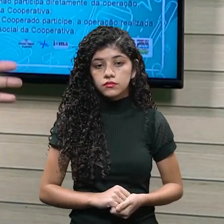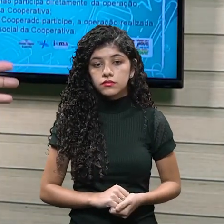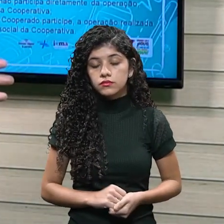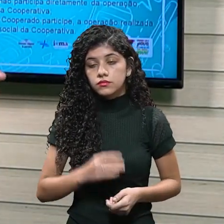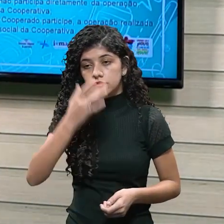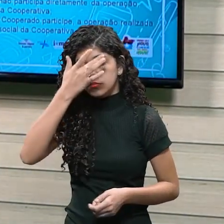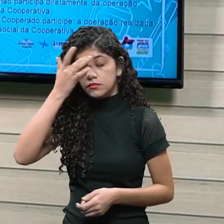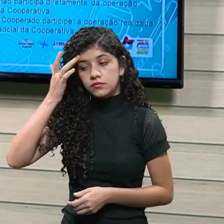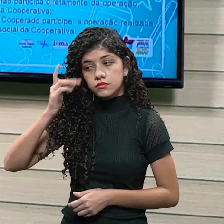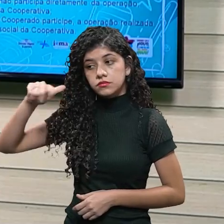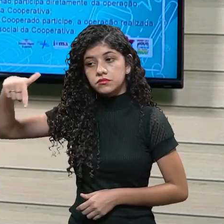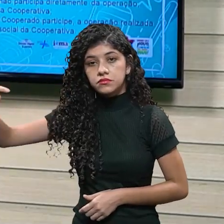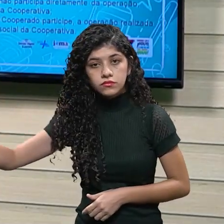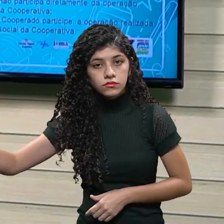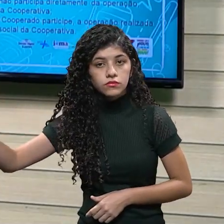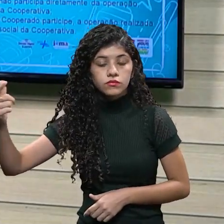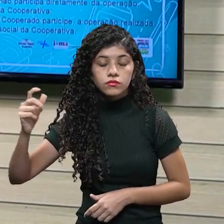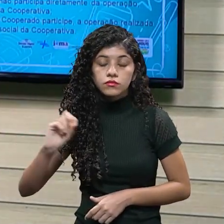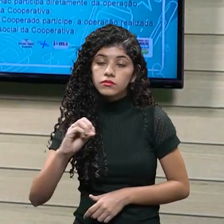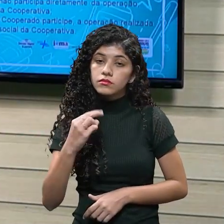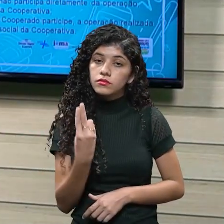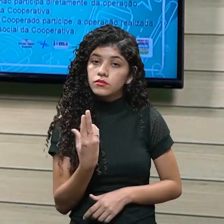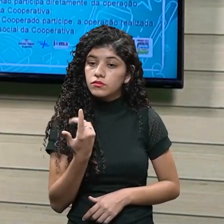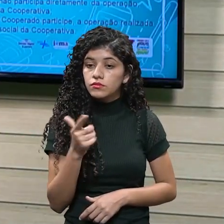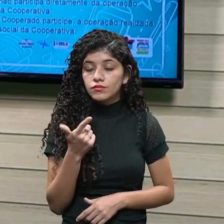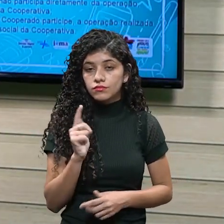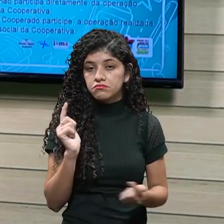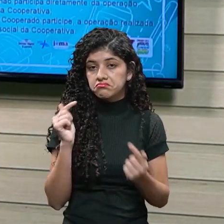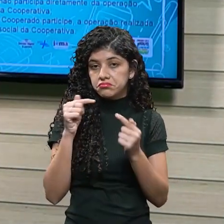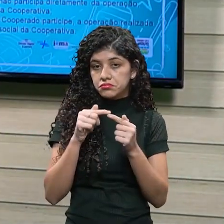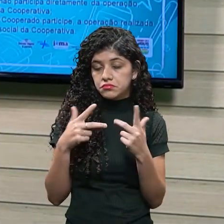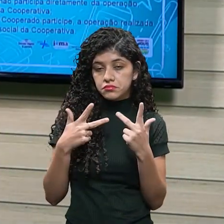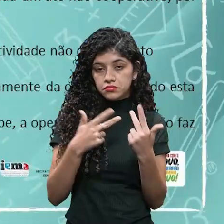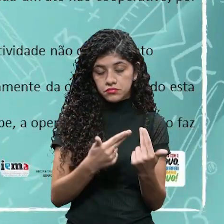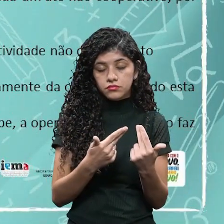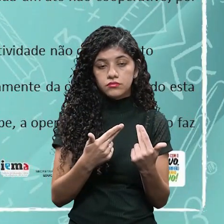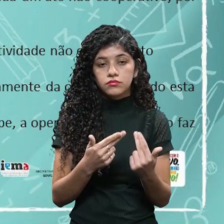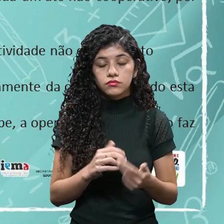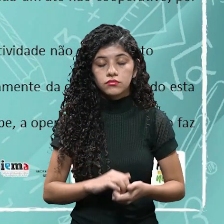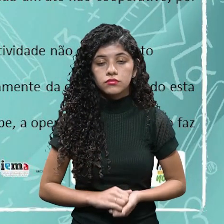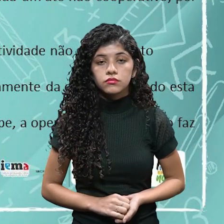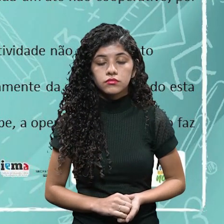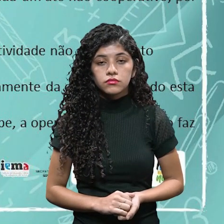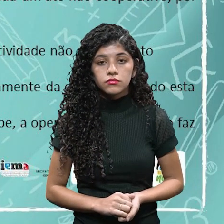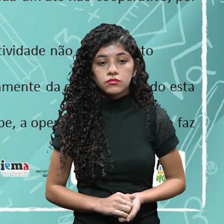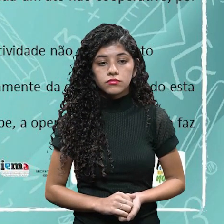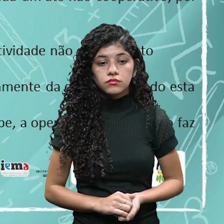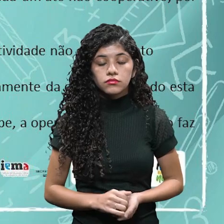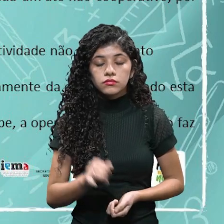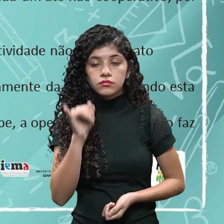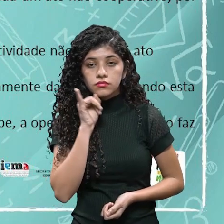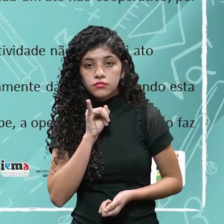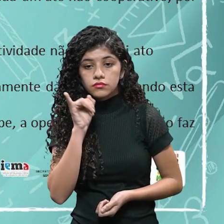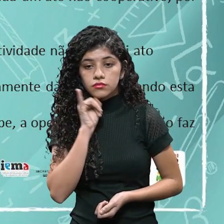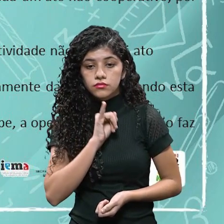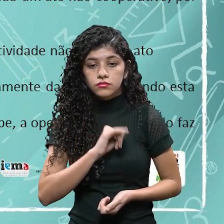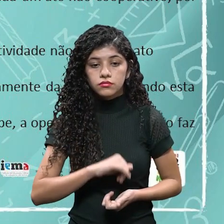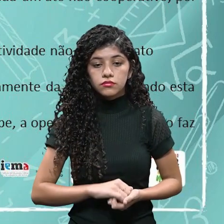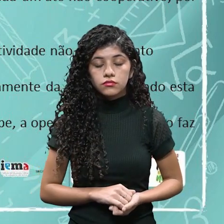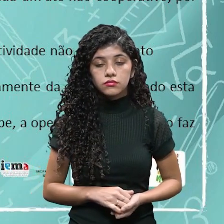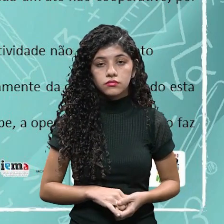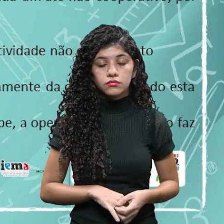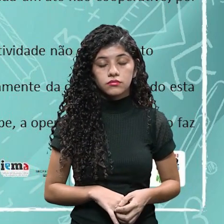não cooperado, ou se está fora dos seus objetivos sociais, aquilo ali é um ato não cooperativo. Um exemplo.